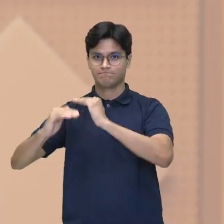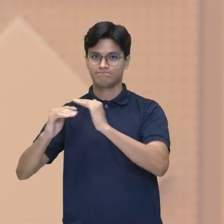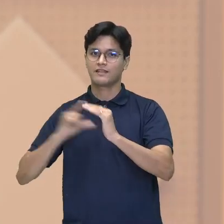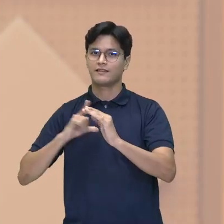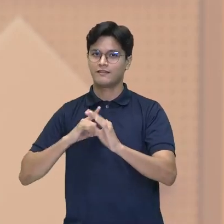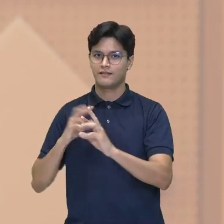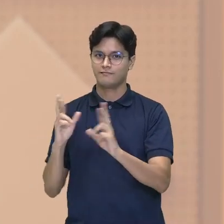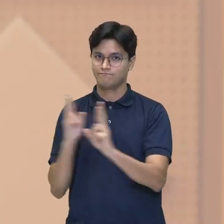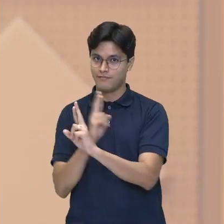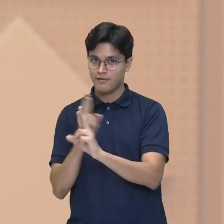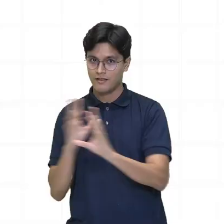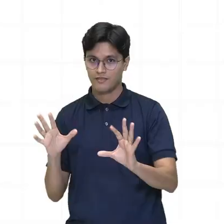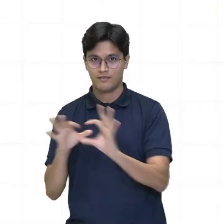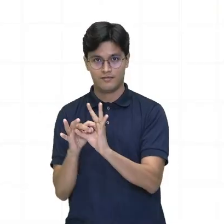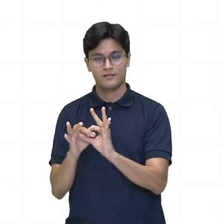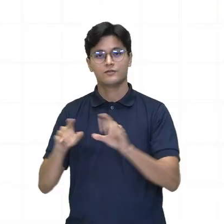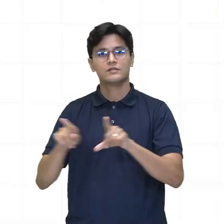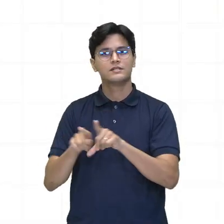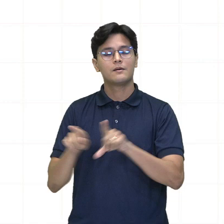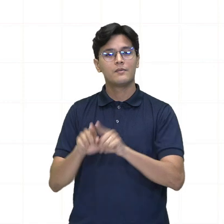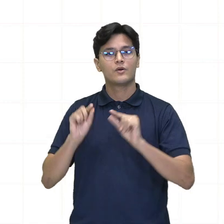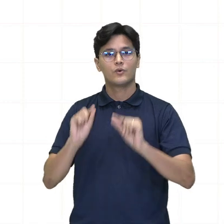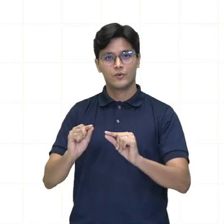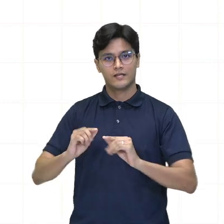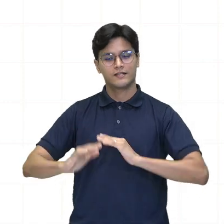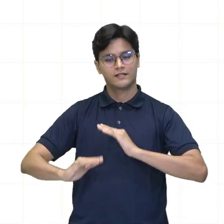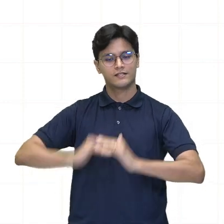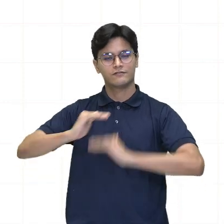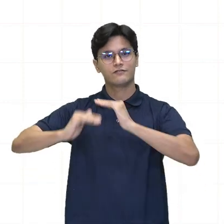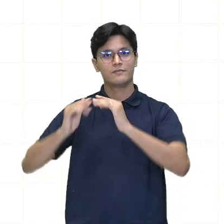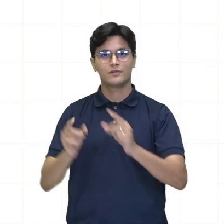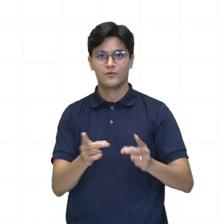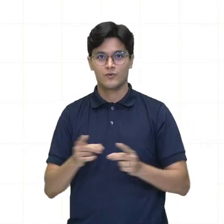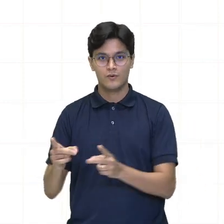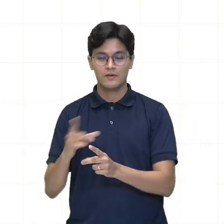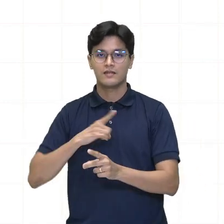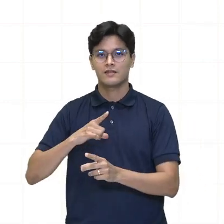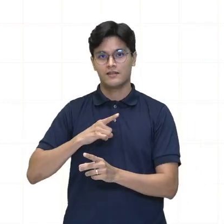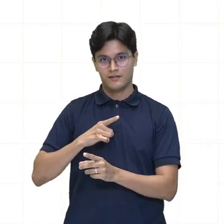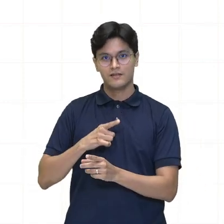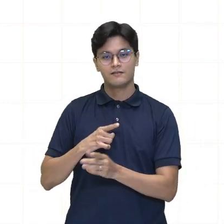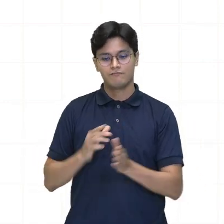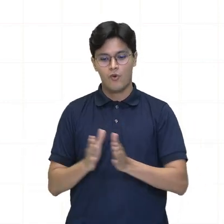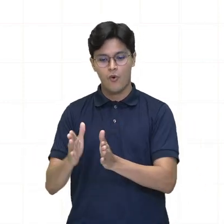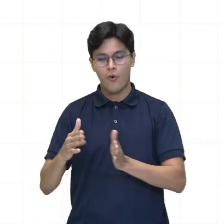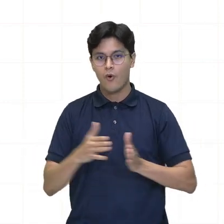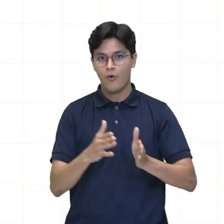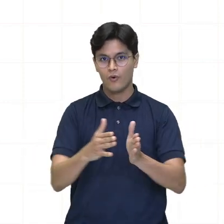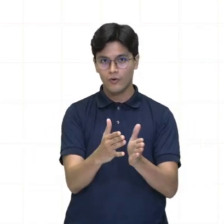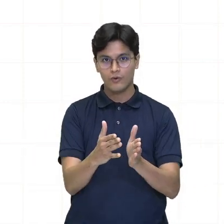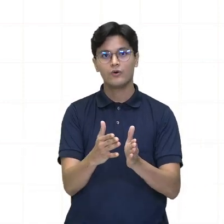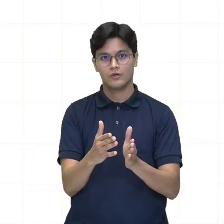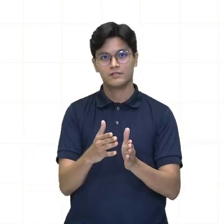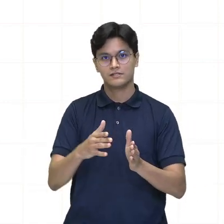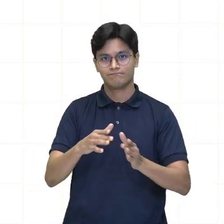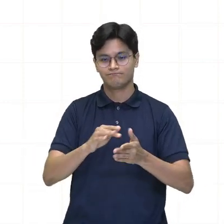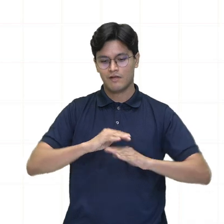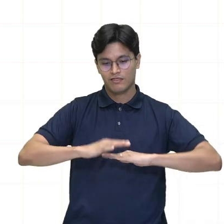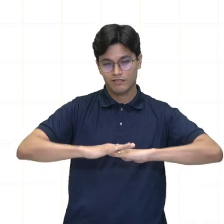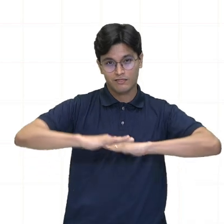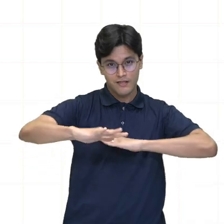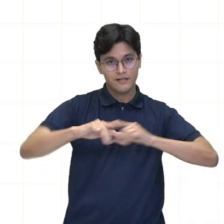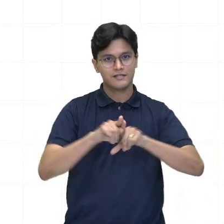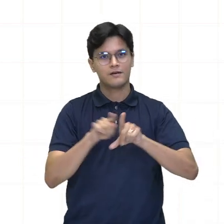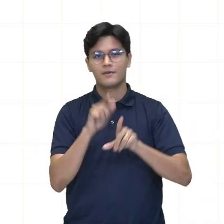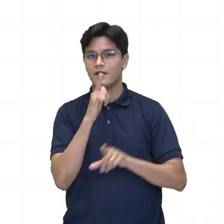vamos observar também o desenvolvimento do comércio com rotas terrestres e marítimas. E claro que isso